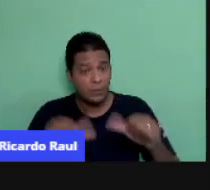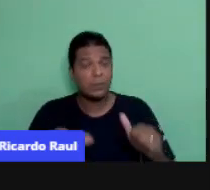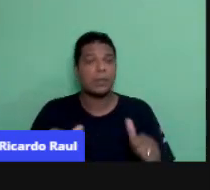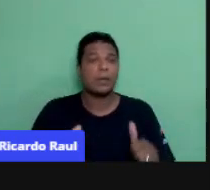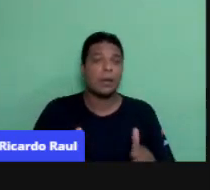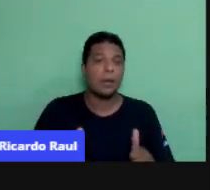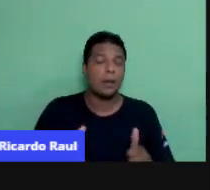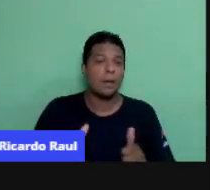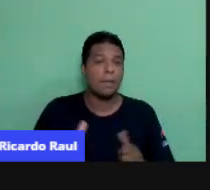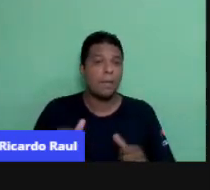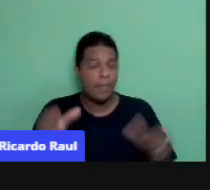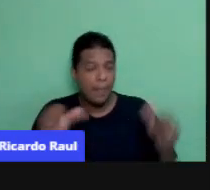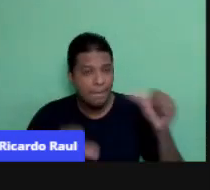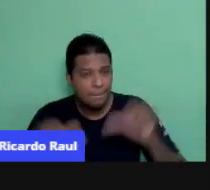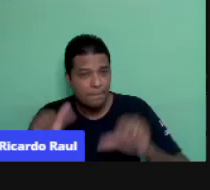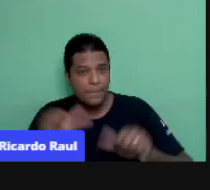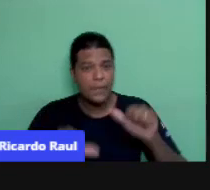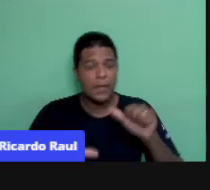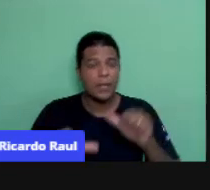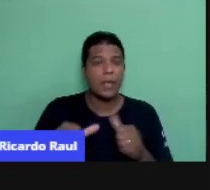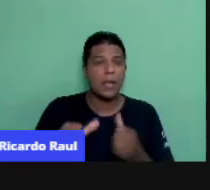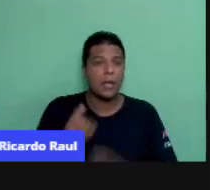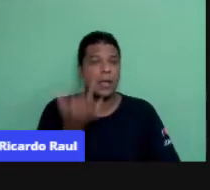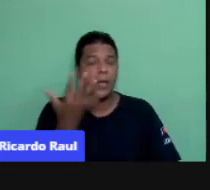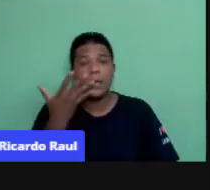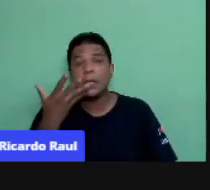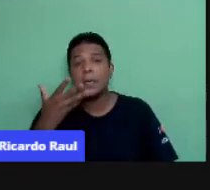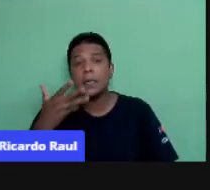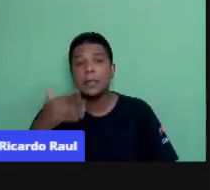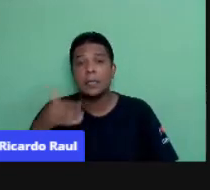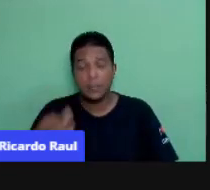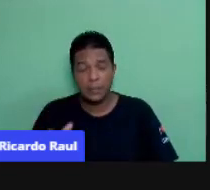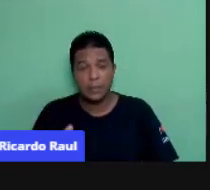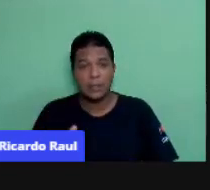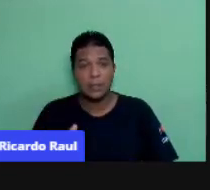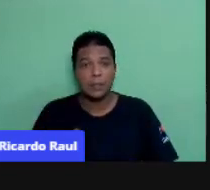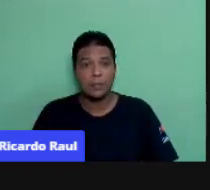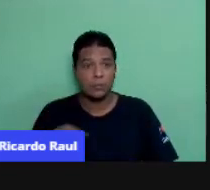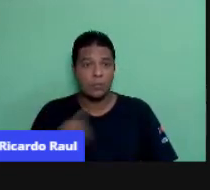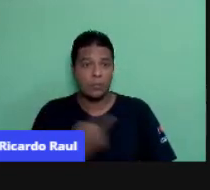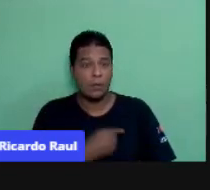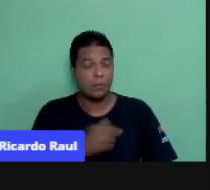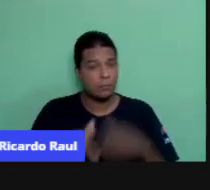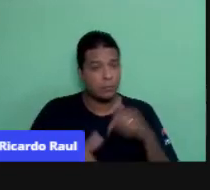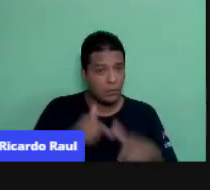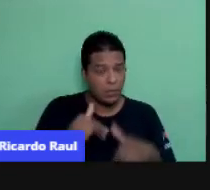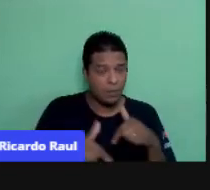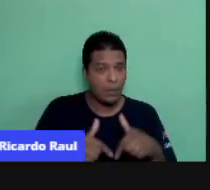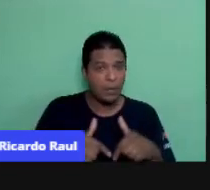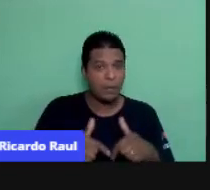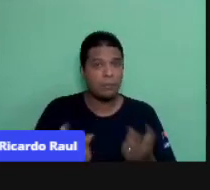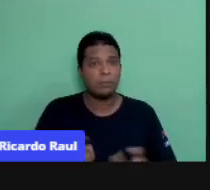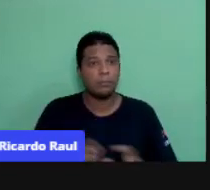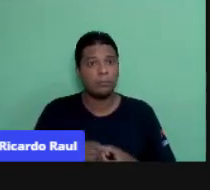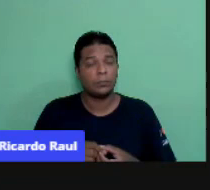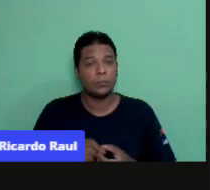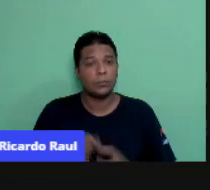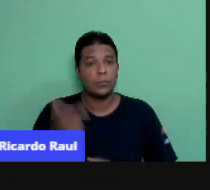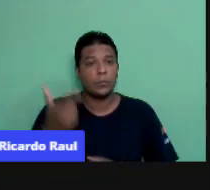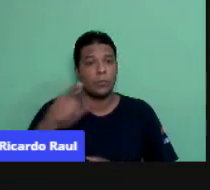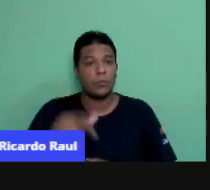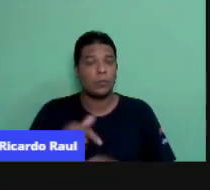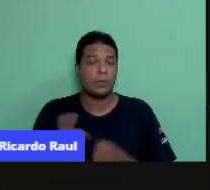poder avaliar tanto a criança quanto o nosso trabalho e o que a gente deve retomar no próximo